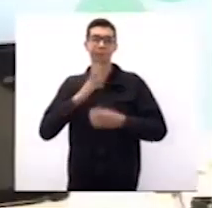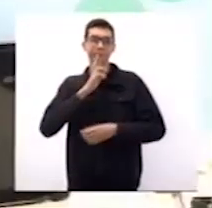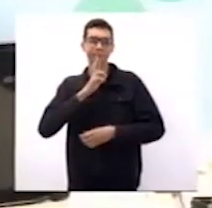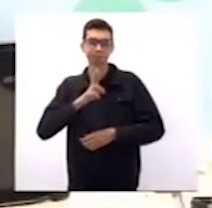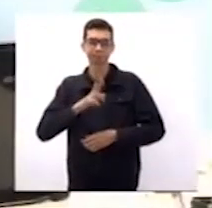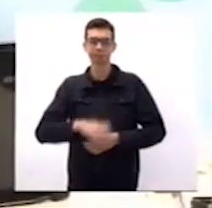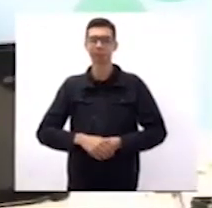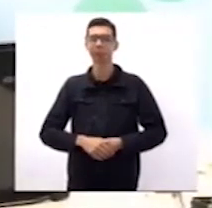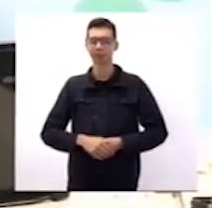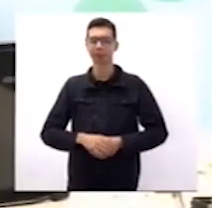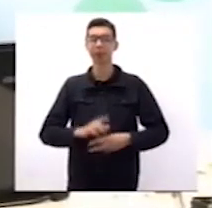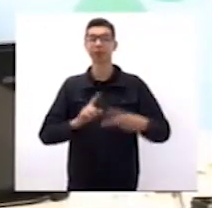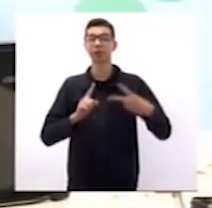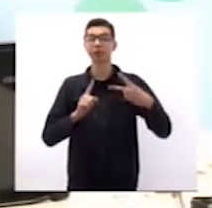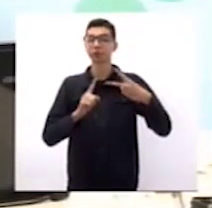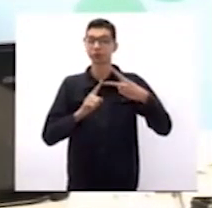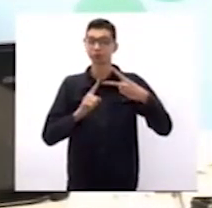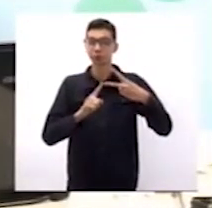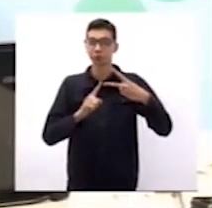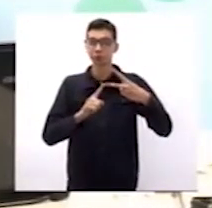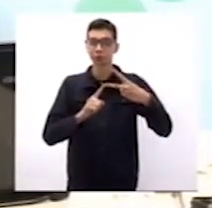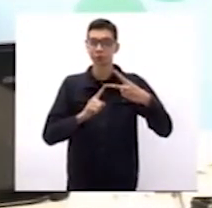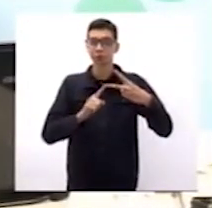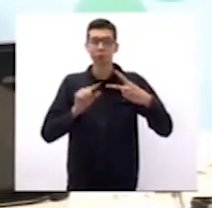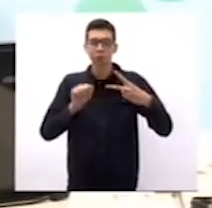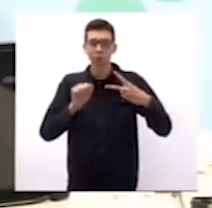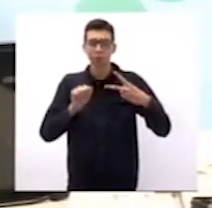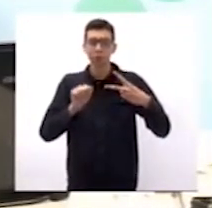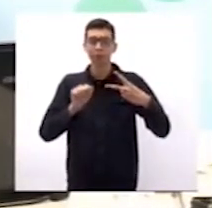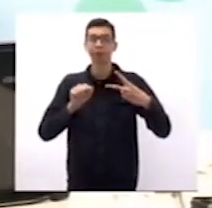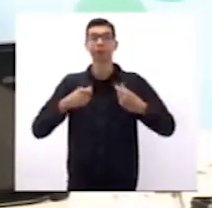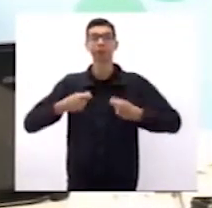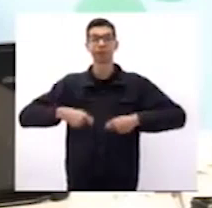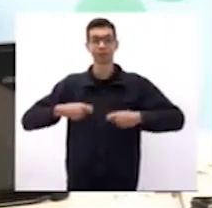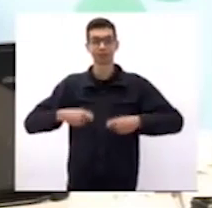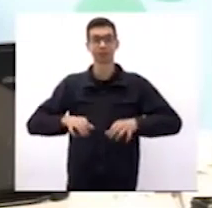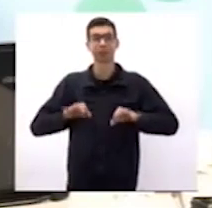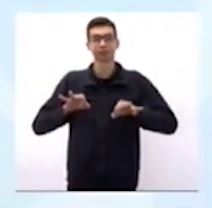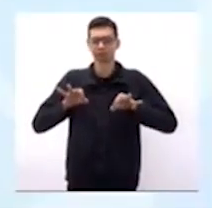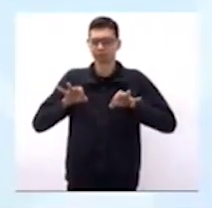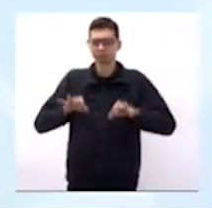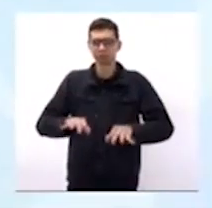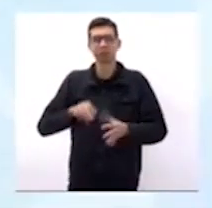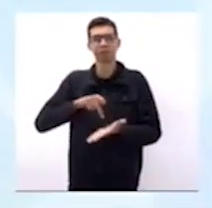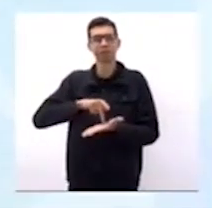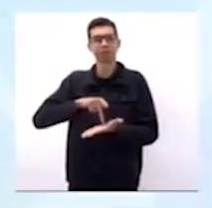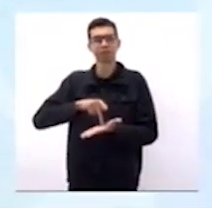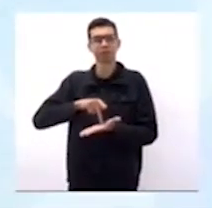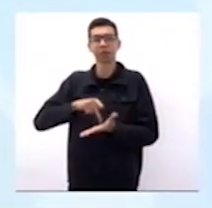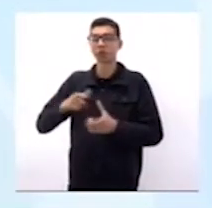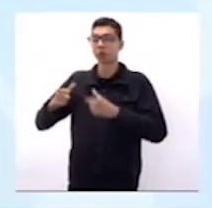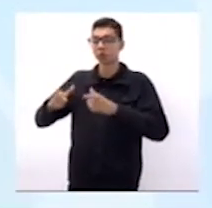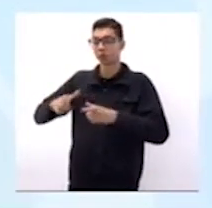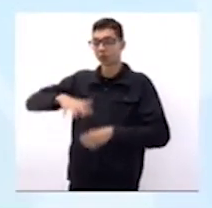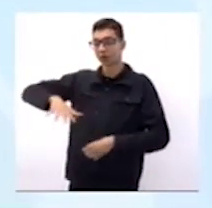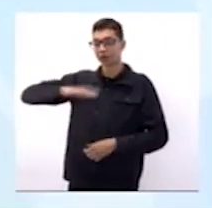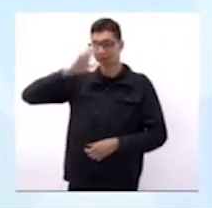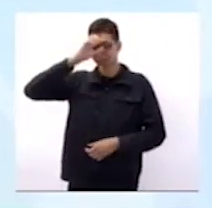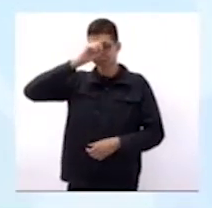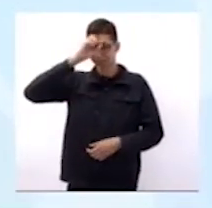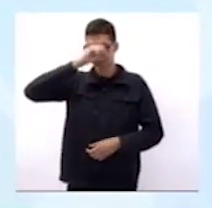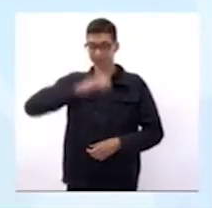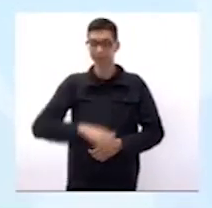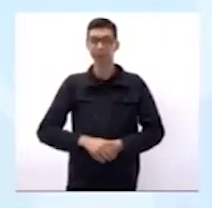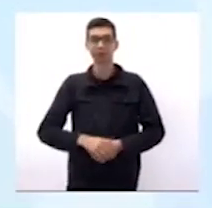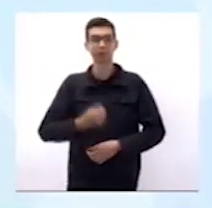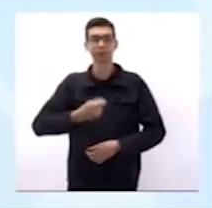A 2, a necessidade de ordem em ambientes de aprendizagens não deve se sobrepor à